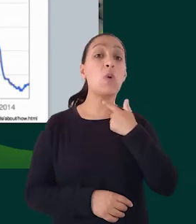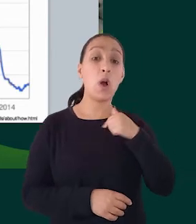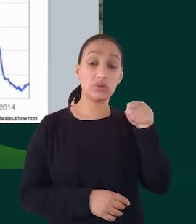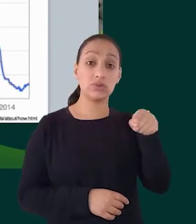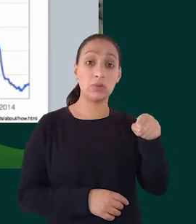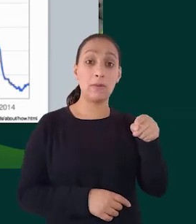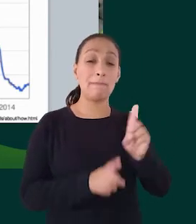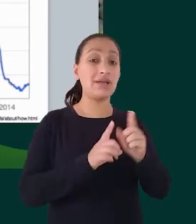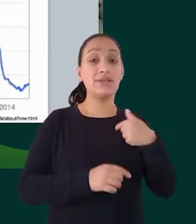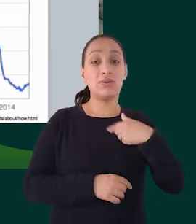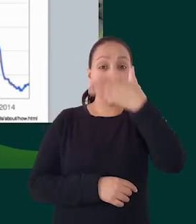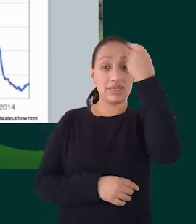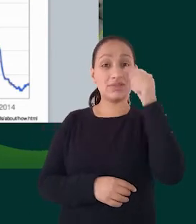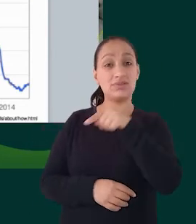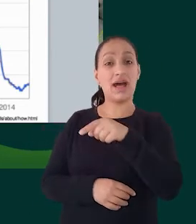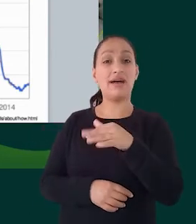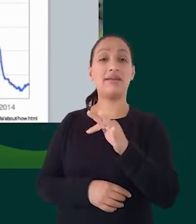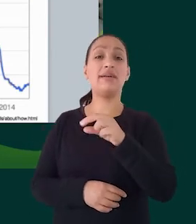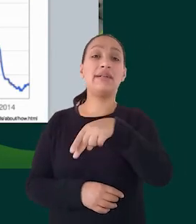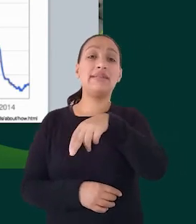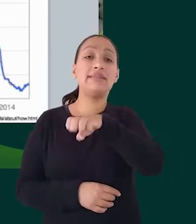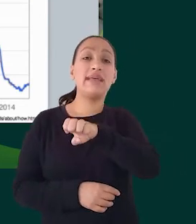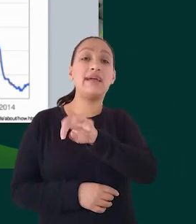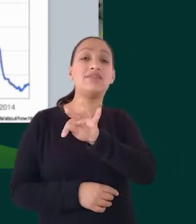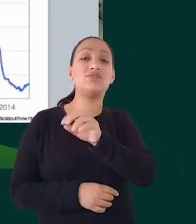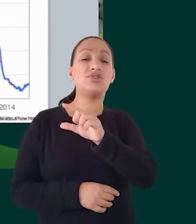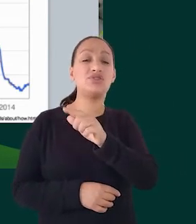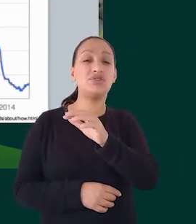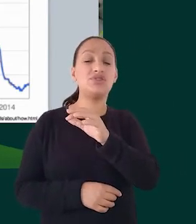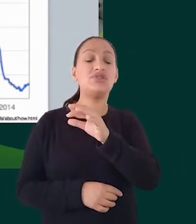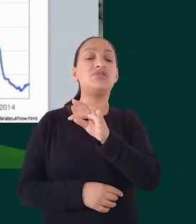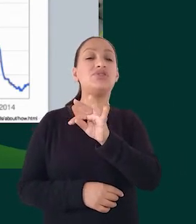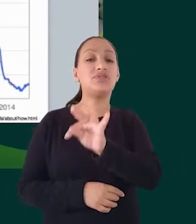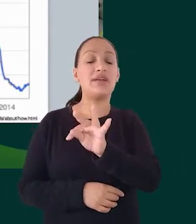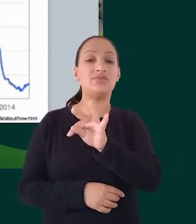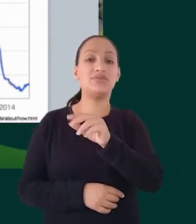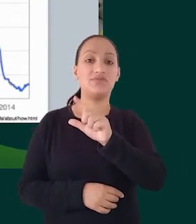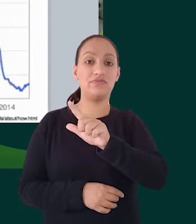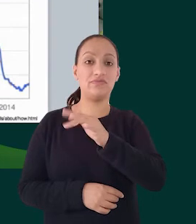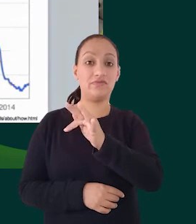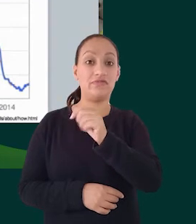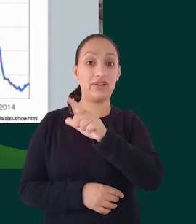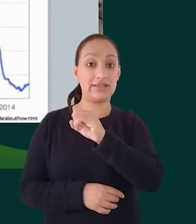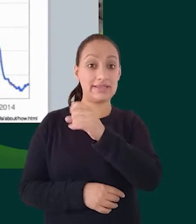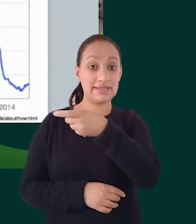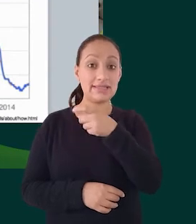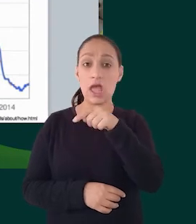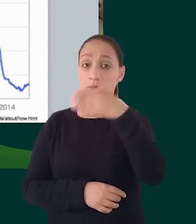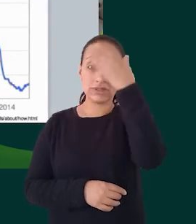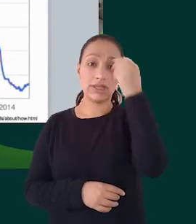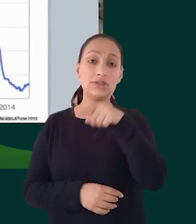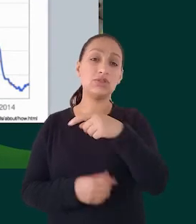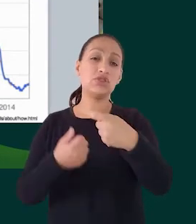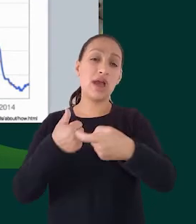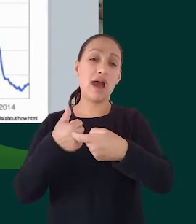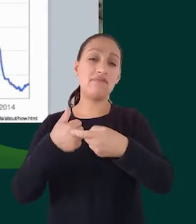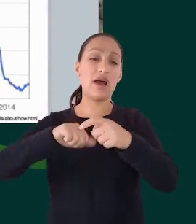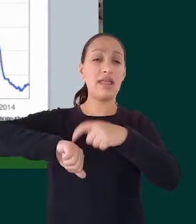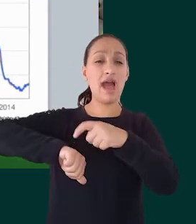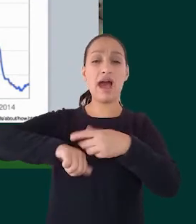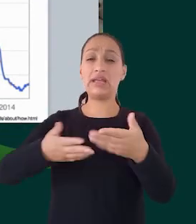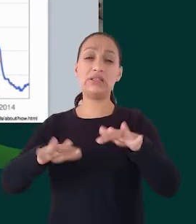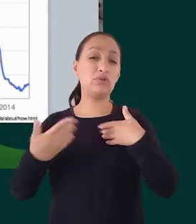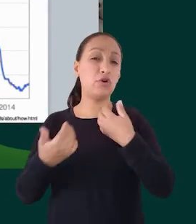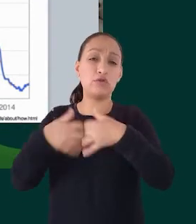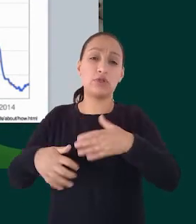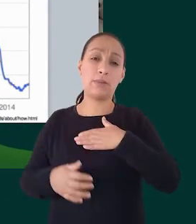Mas eu não sei te precisar qual é o melhor, qual é o menor, aí a gente precisaria fazer um estudo bem detalhado sobre isso. Capaz de ter algum estudo